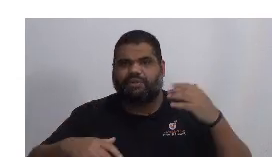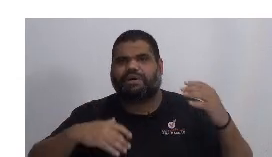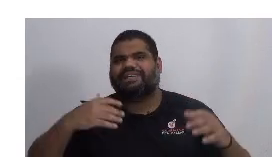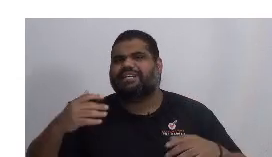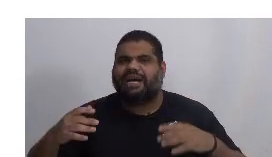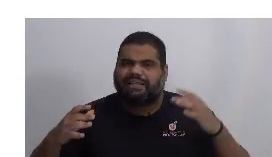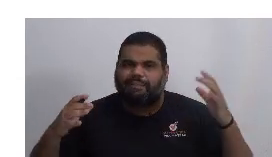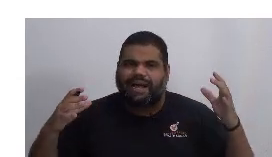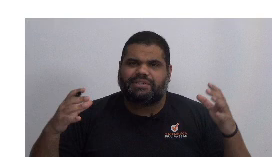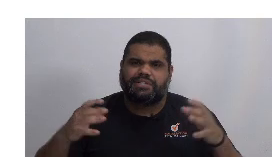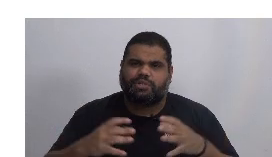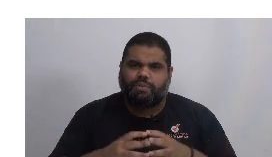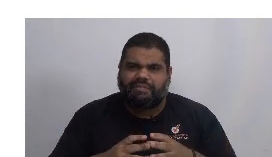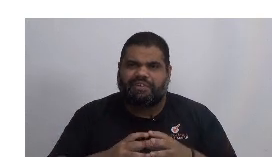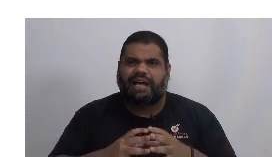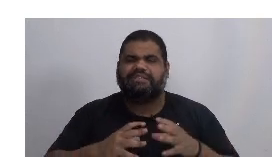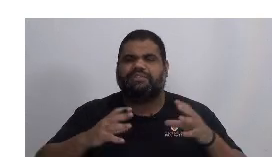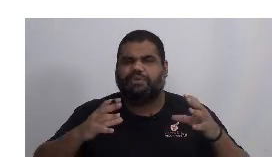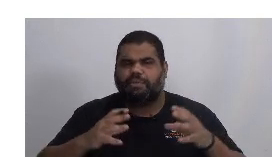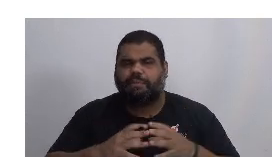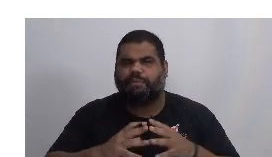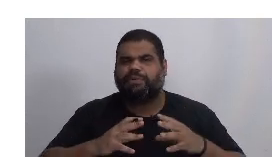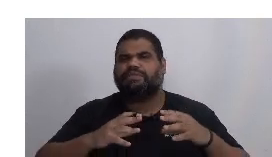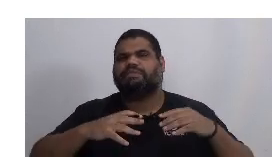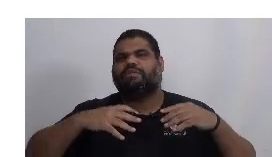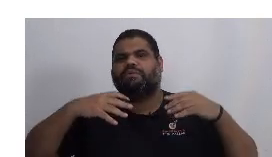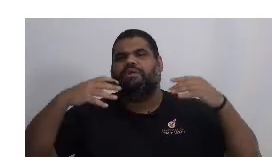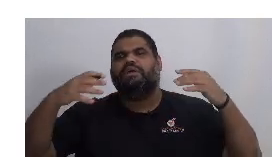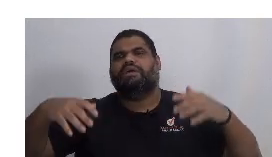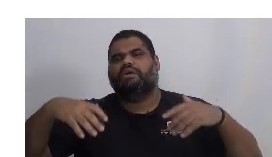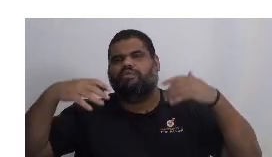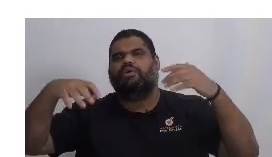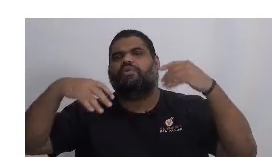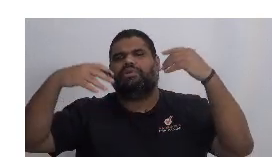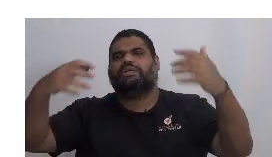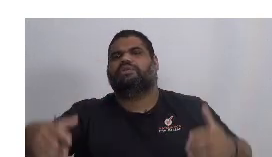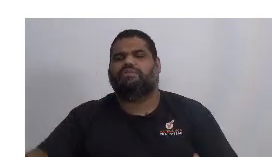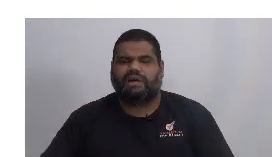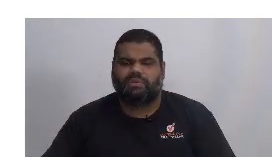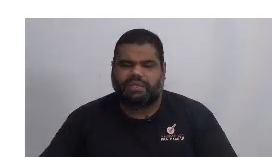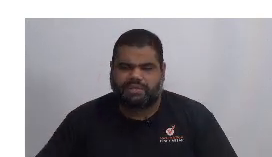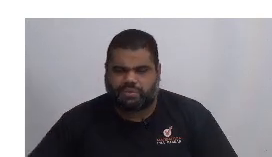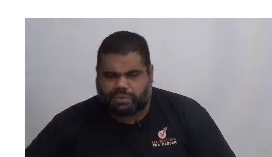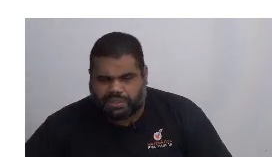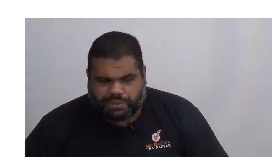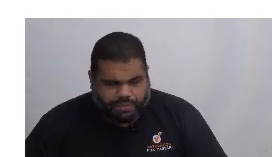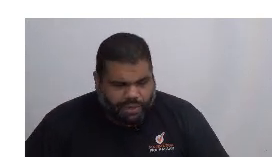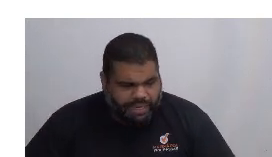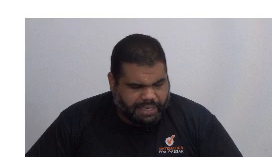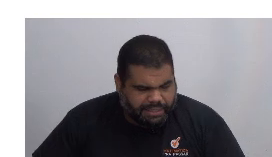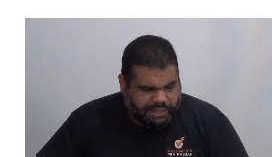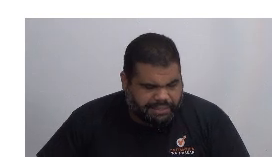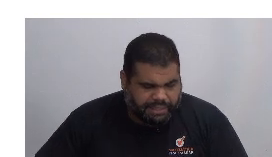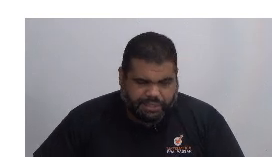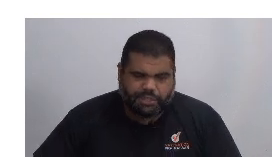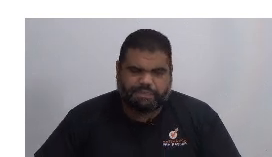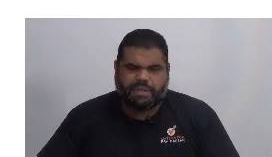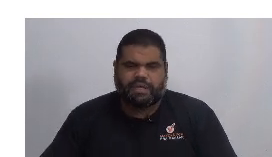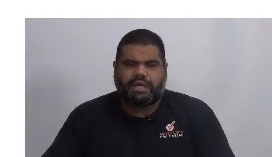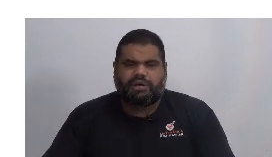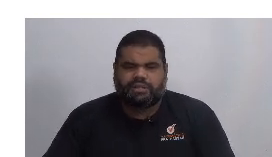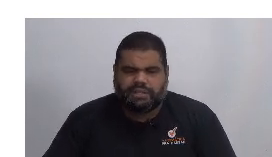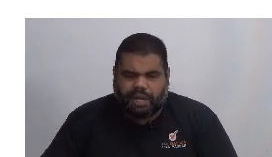o efeito cascata. A partir de uma frase, de uma proposição, eu vou encontrando o valor das outras. Olha que